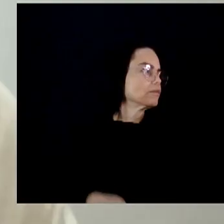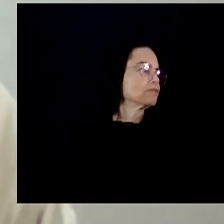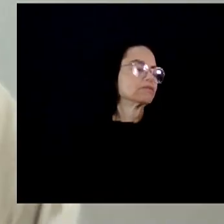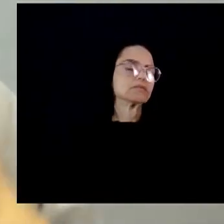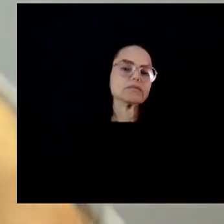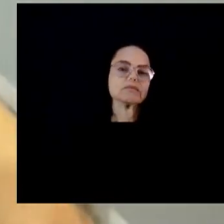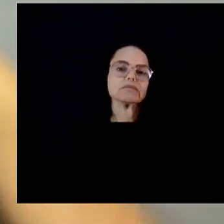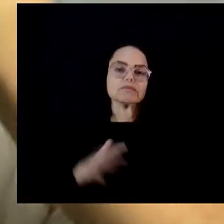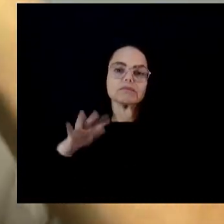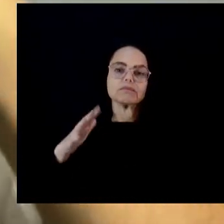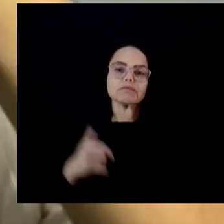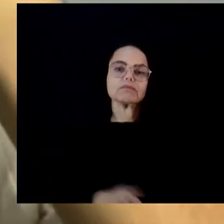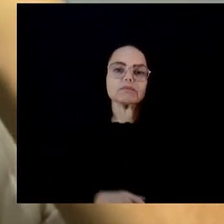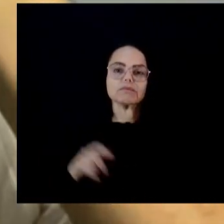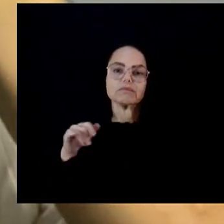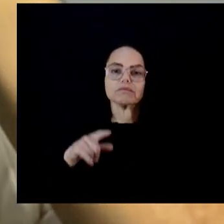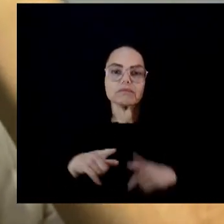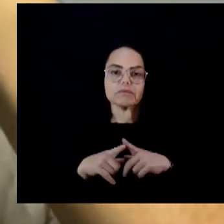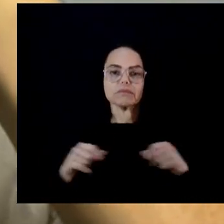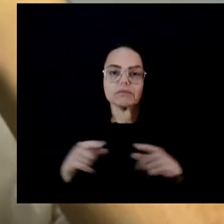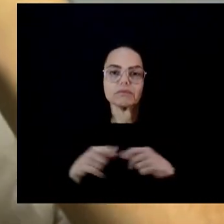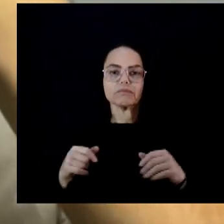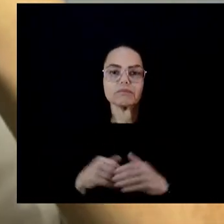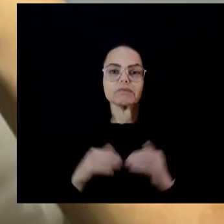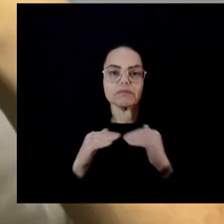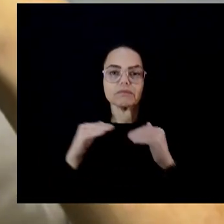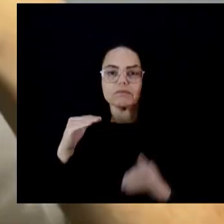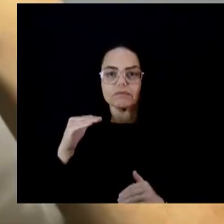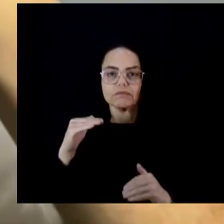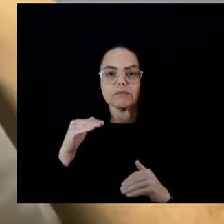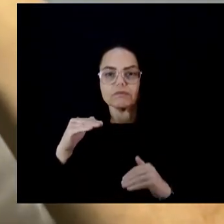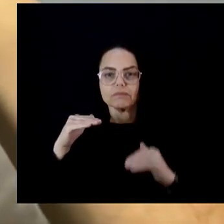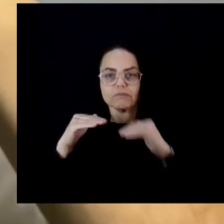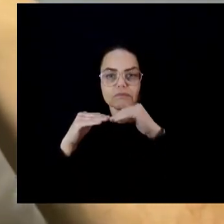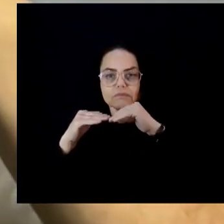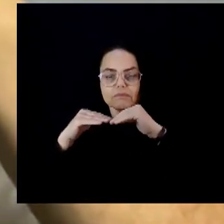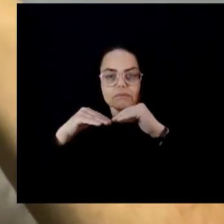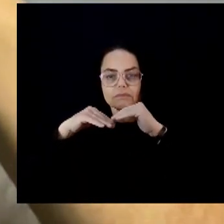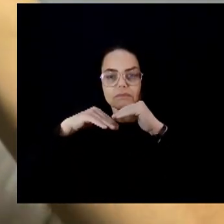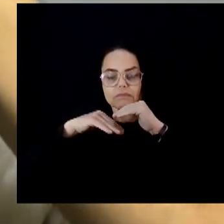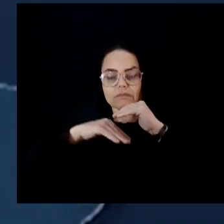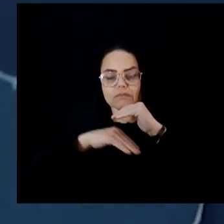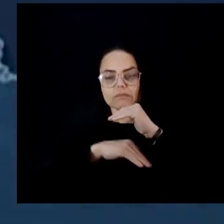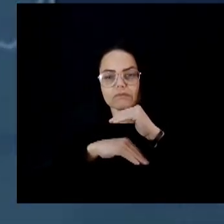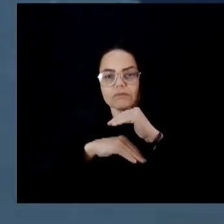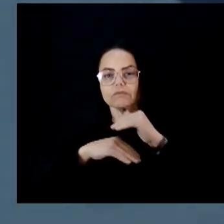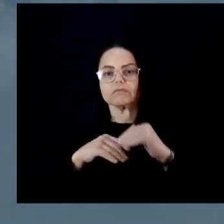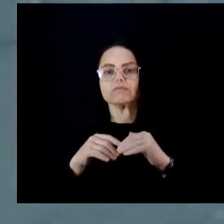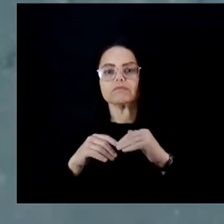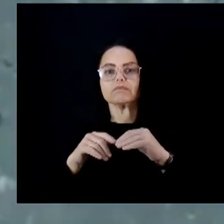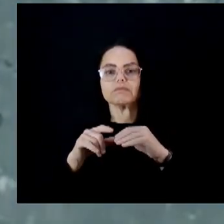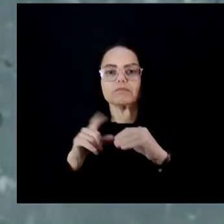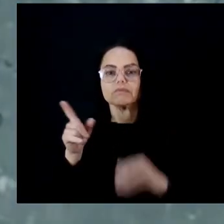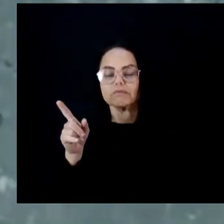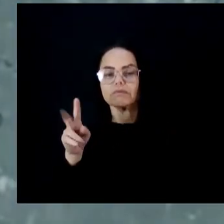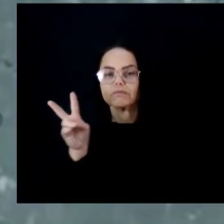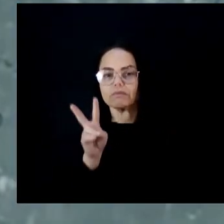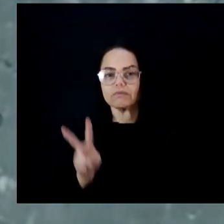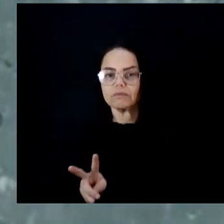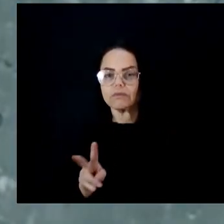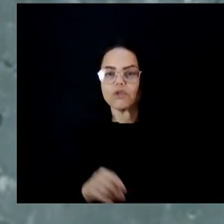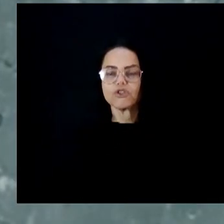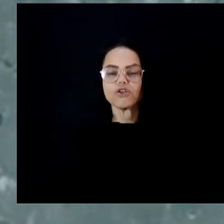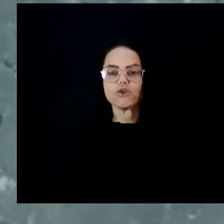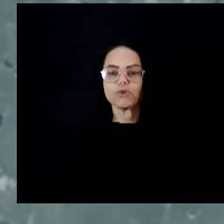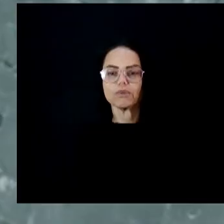O Japão, você tem uma zona de subducção, né? Uma placa, ela vai por debaixo da outra. Na Venezuela, essas placas, elas meio